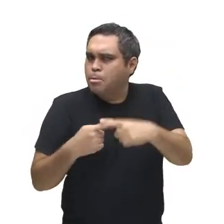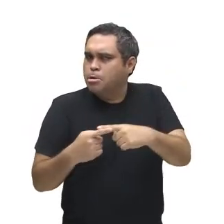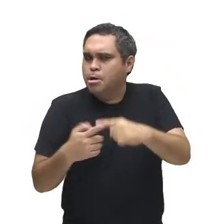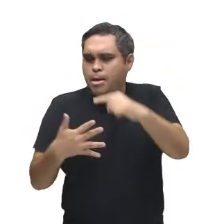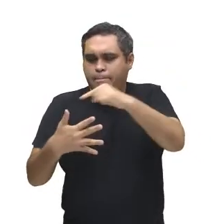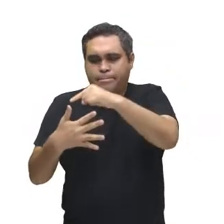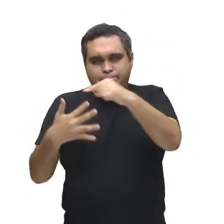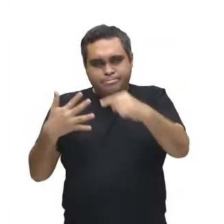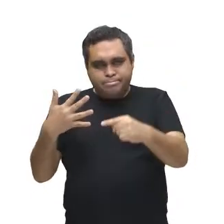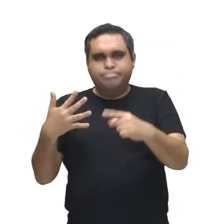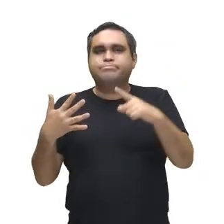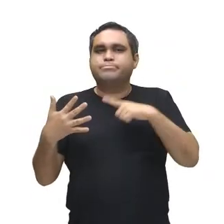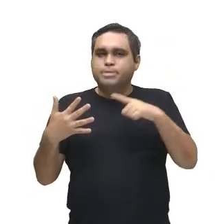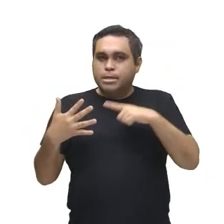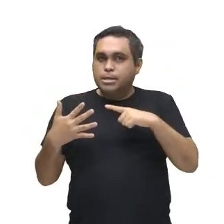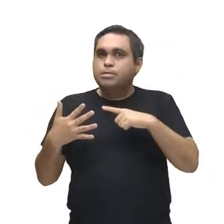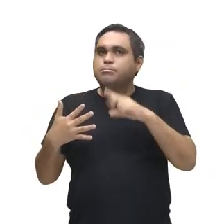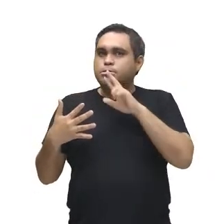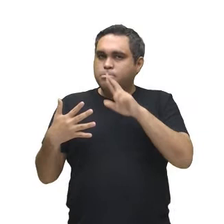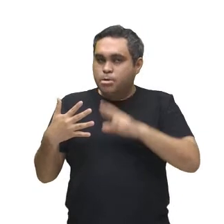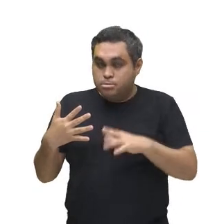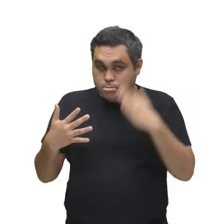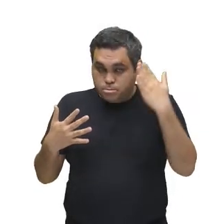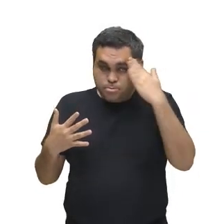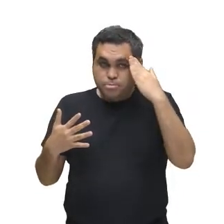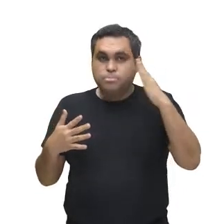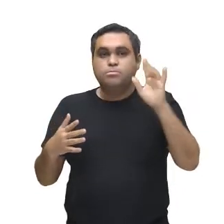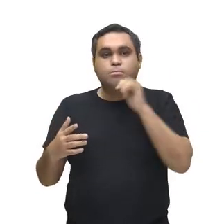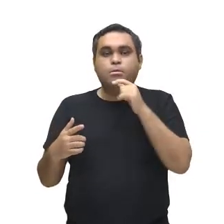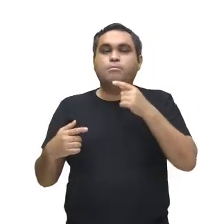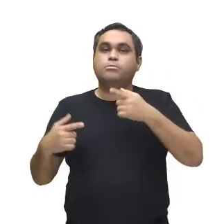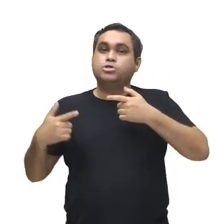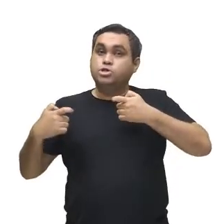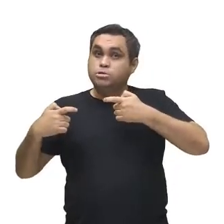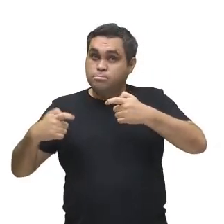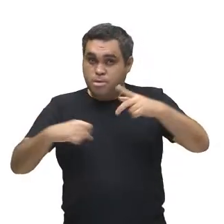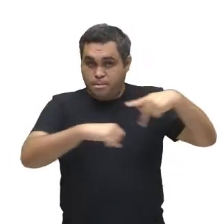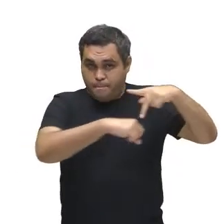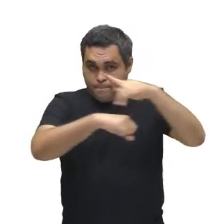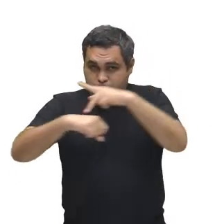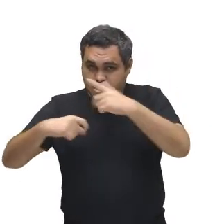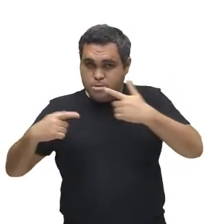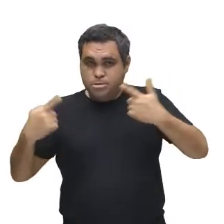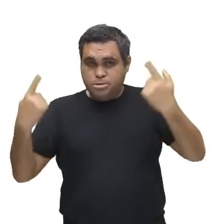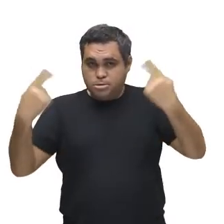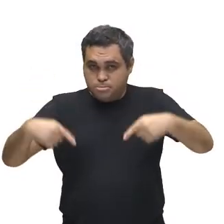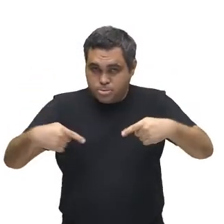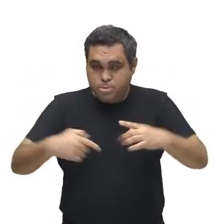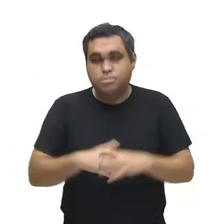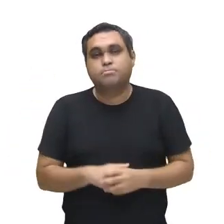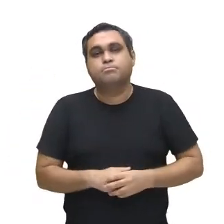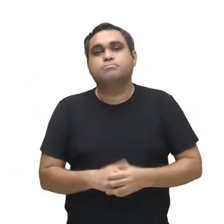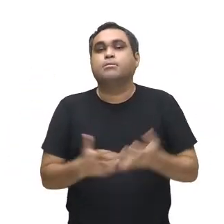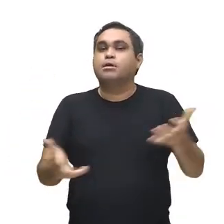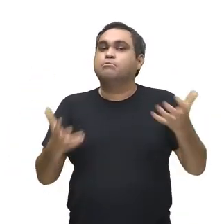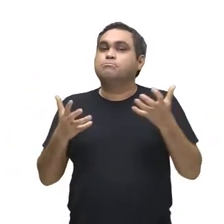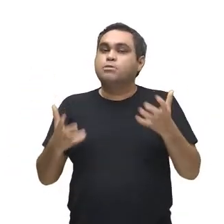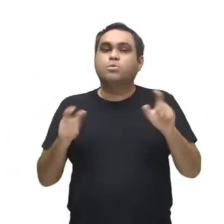famoso e célebre que a gente está estudando agora. Disputas imperialistas, como eu já falei para vocês, queriam cada vez